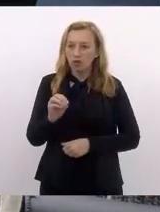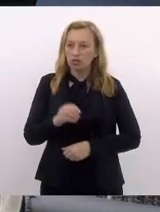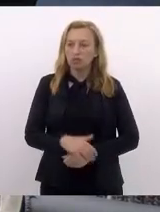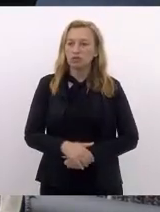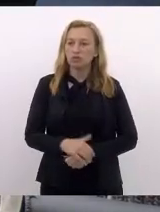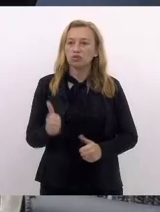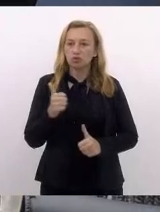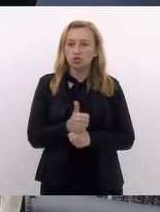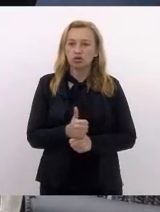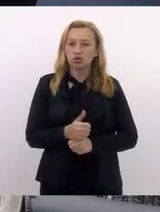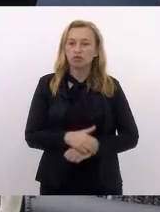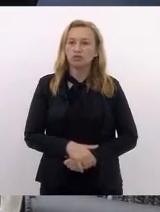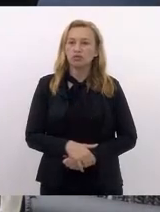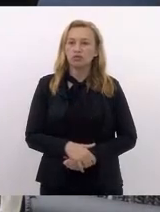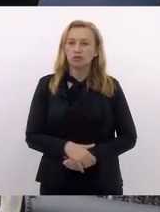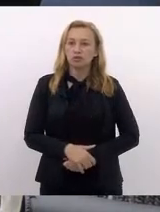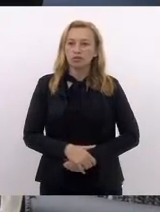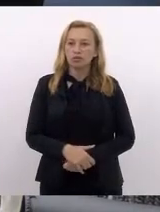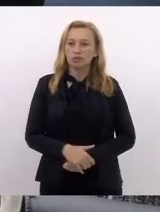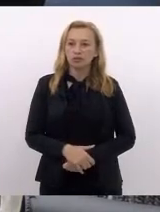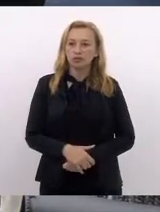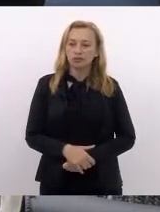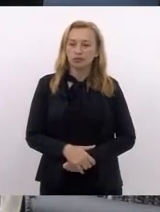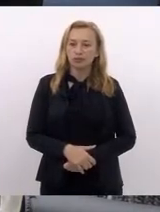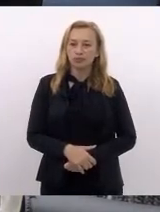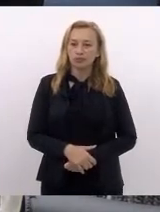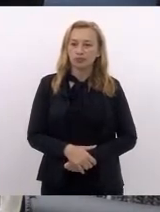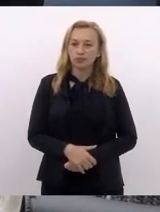o substitutivo do deputado Ronaldo é